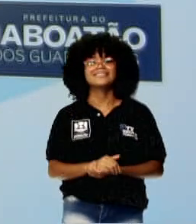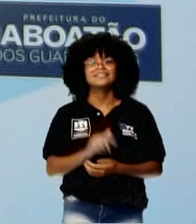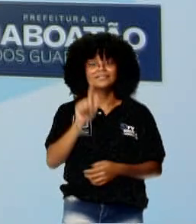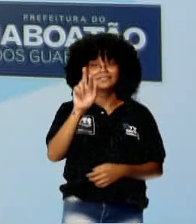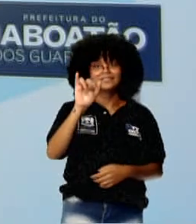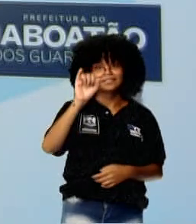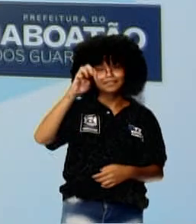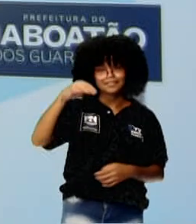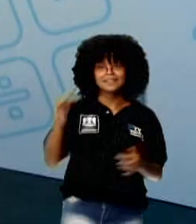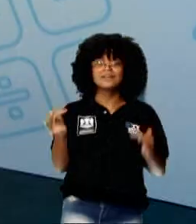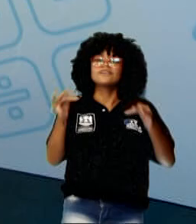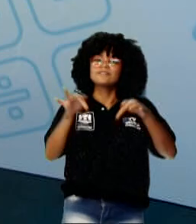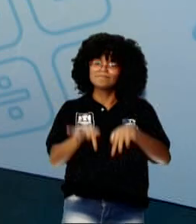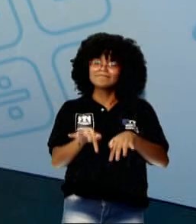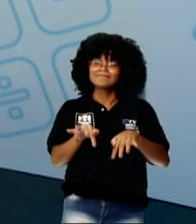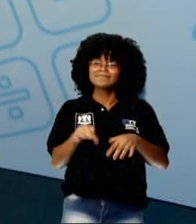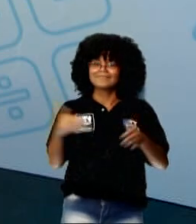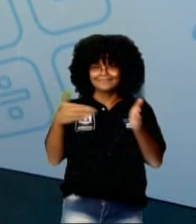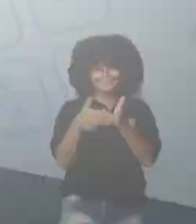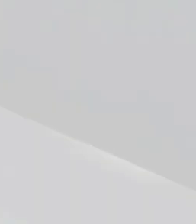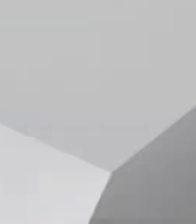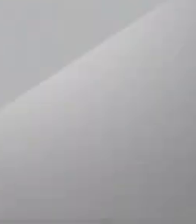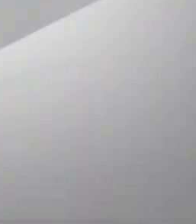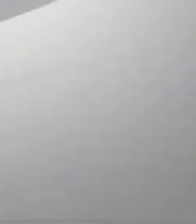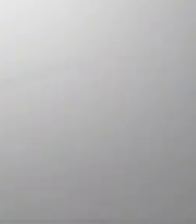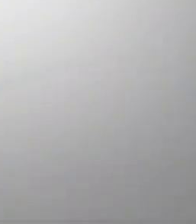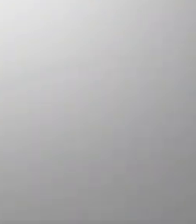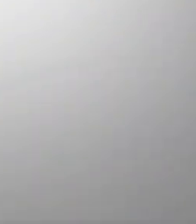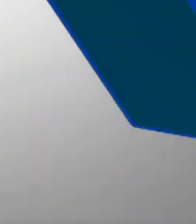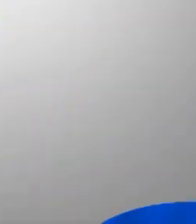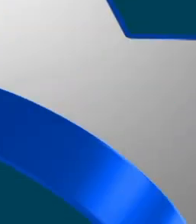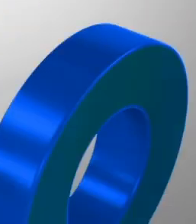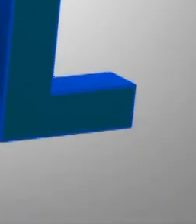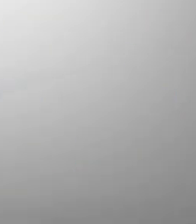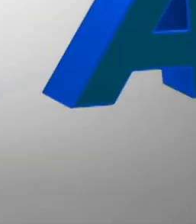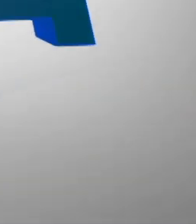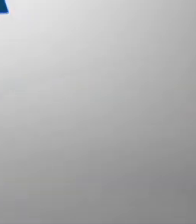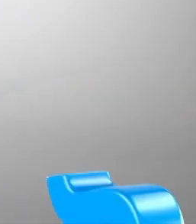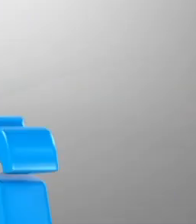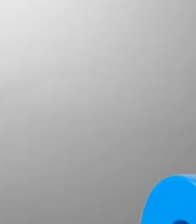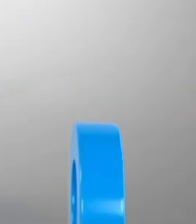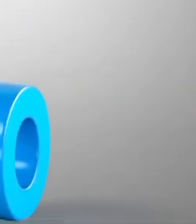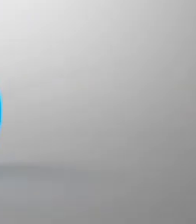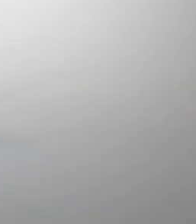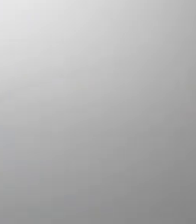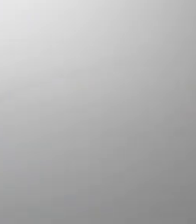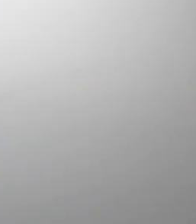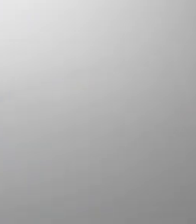chega ao fim. Até a próxima!